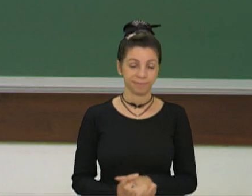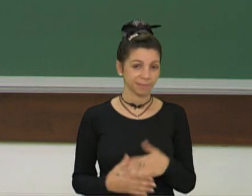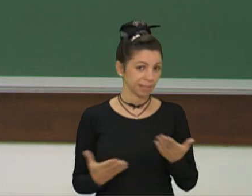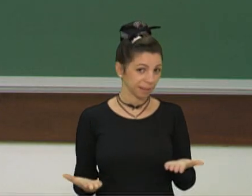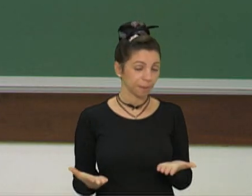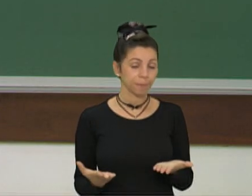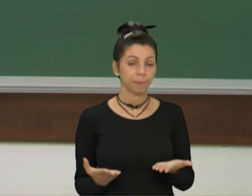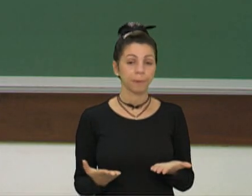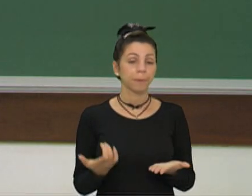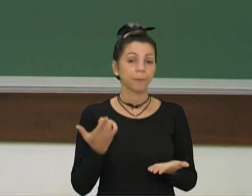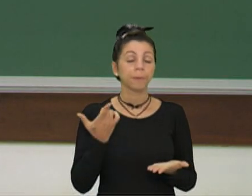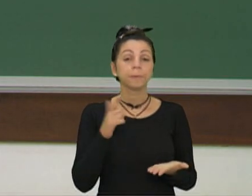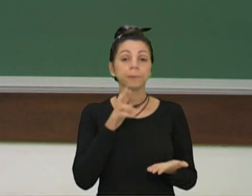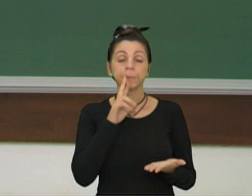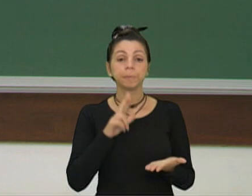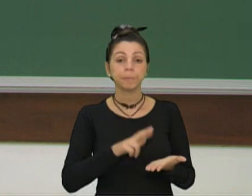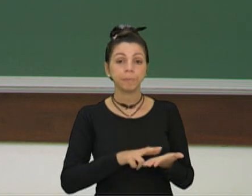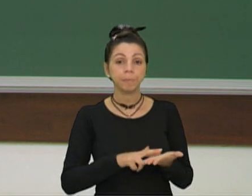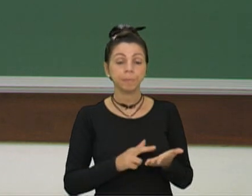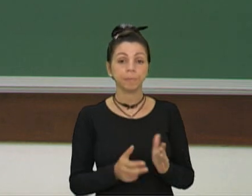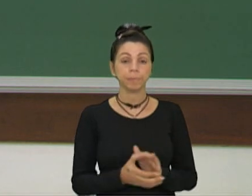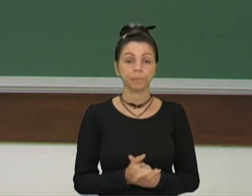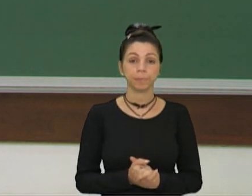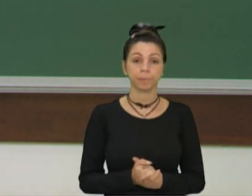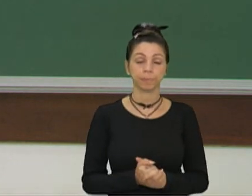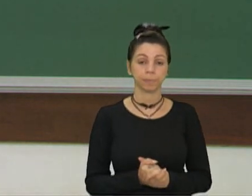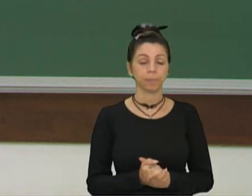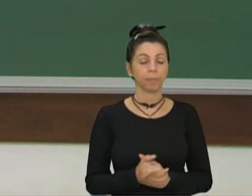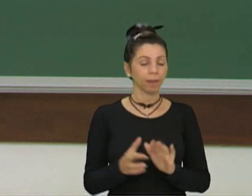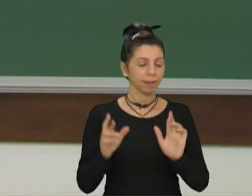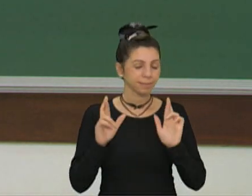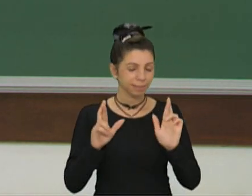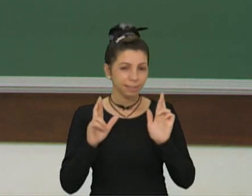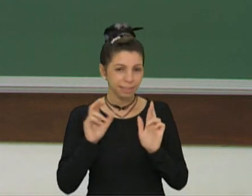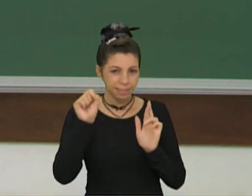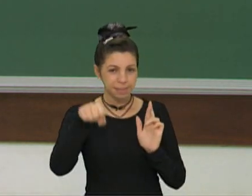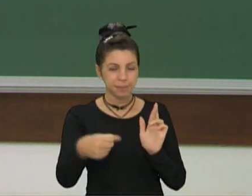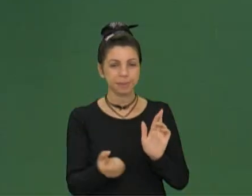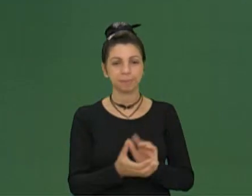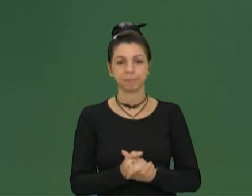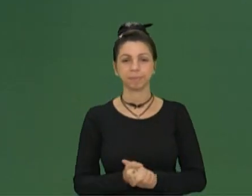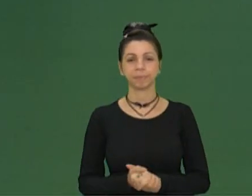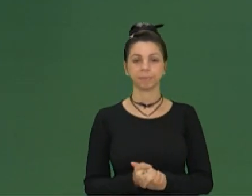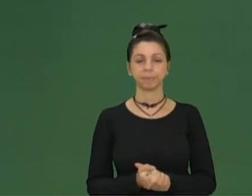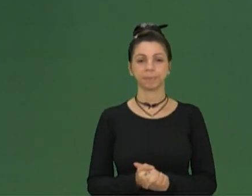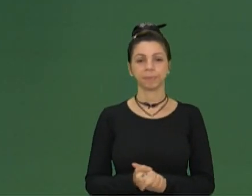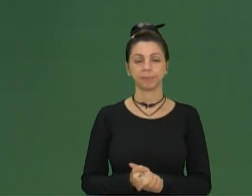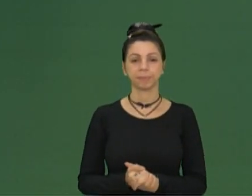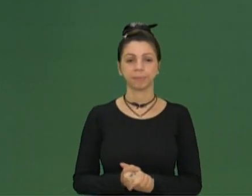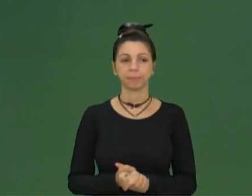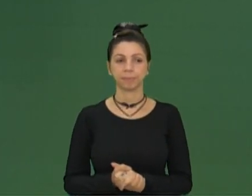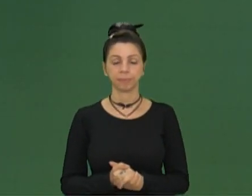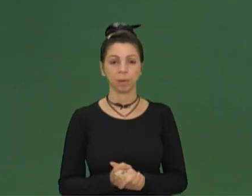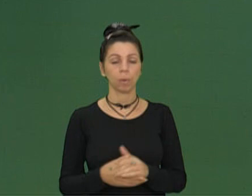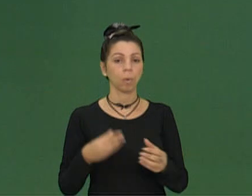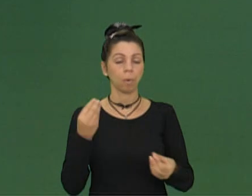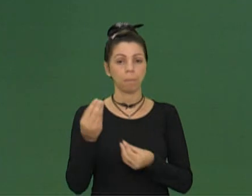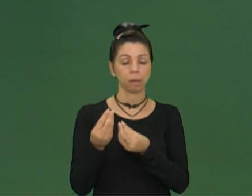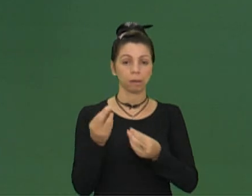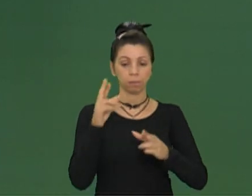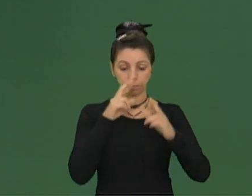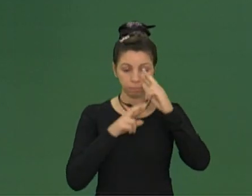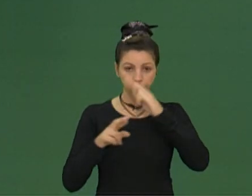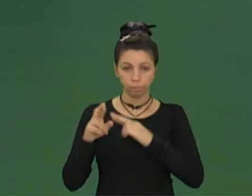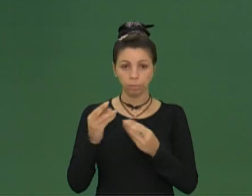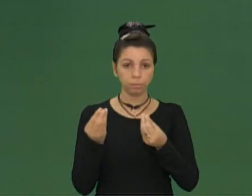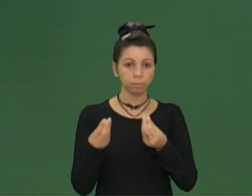Vamos lá, pessoal? Conseguiram resolver o exercício? Tenho certeza que sim. Eu vou colocar aqui a resolução de como eu fiz para vocês verificarem como